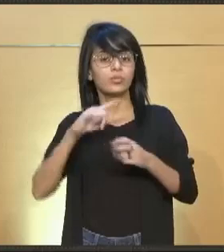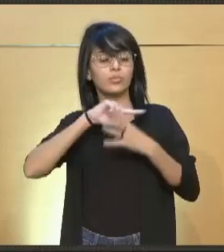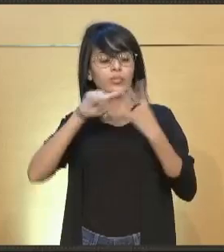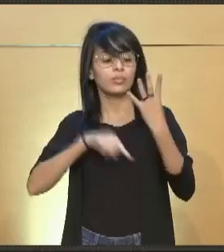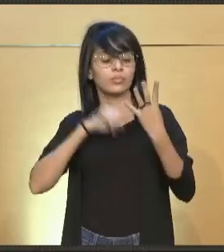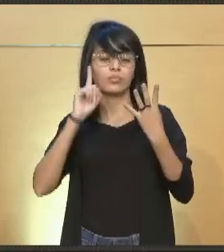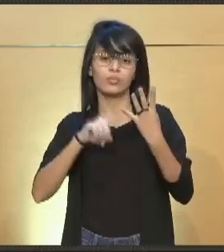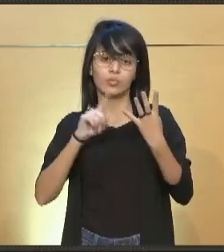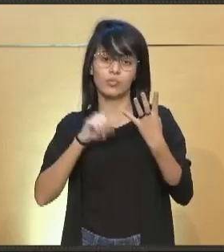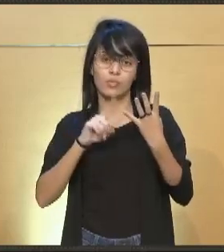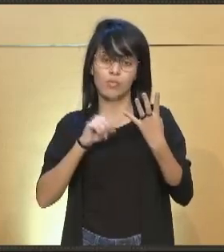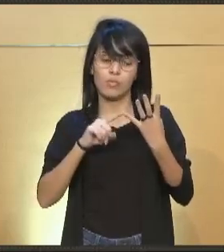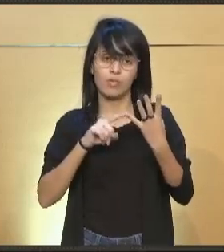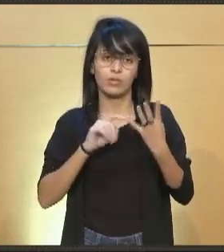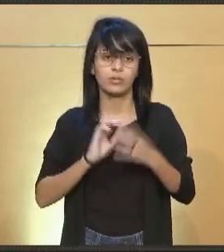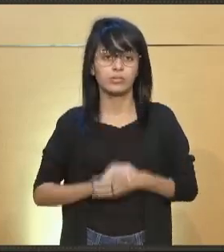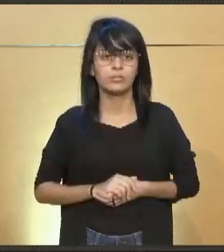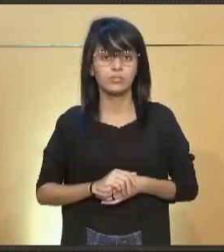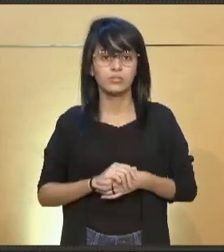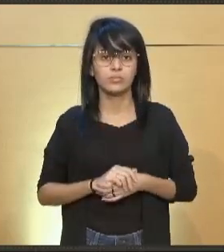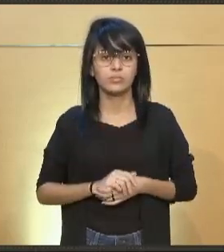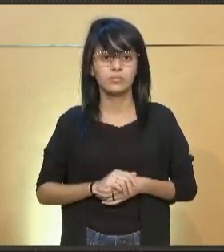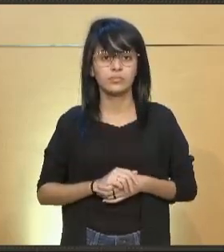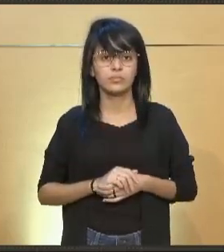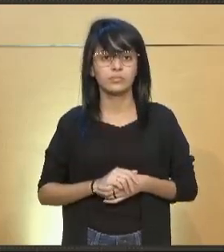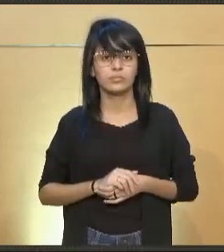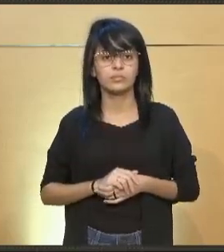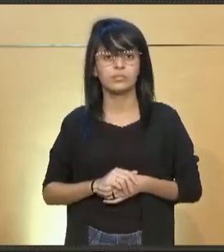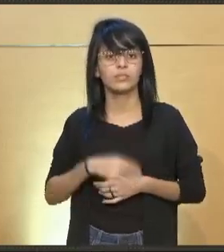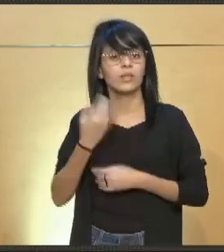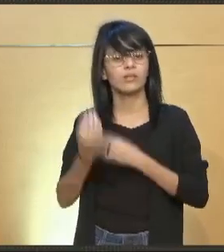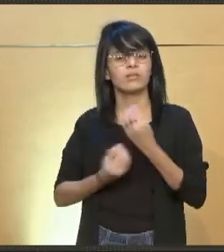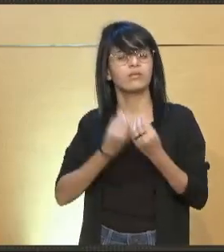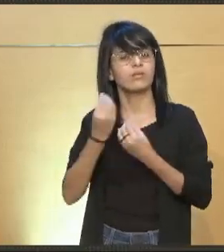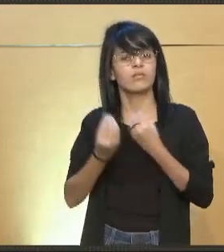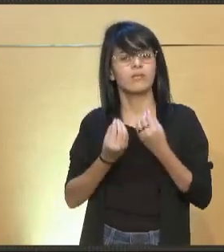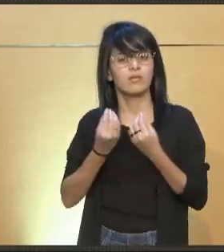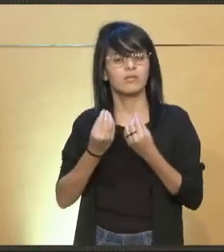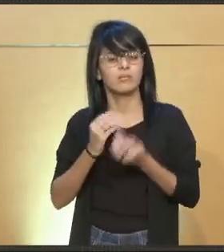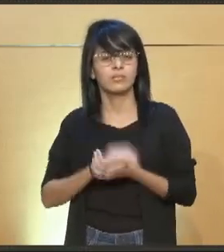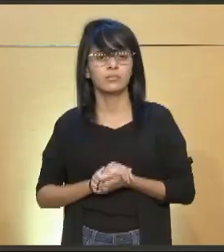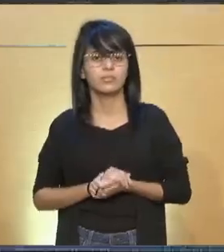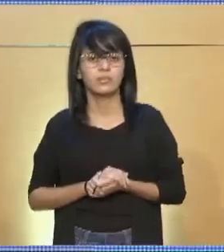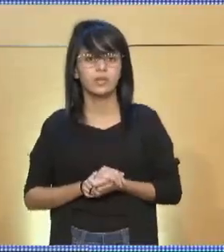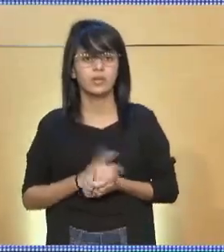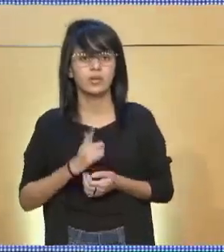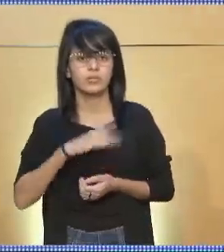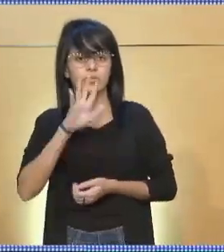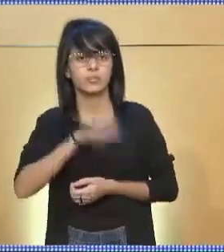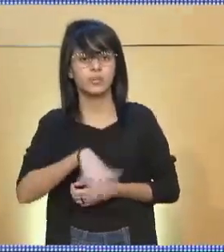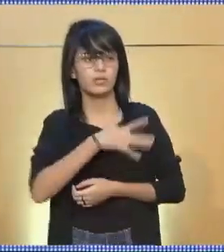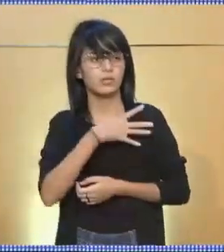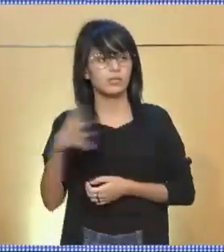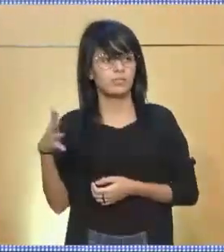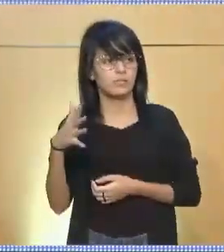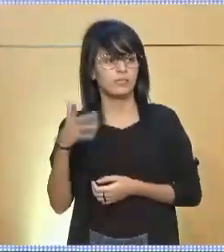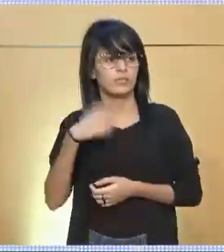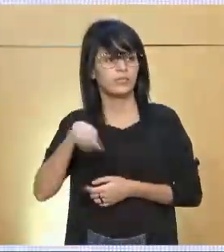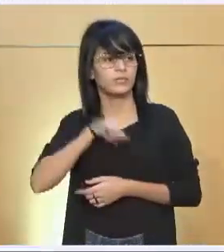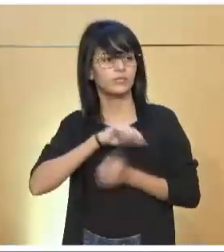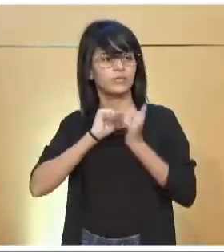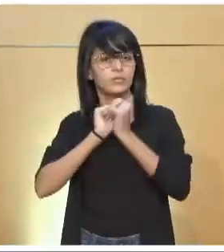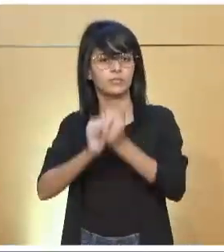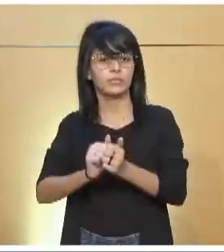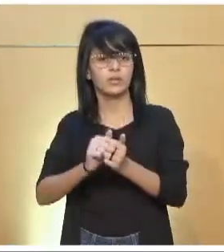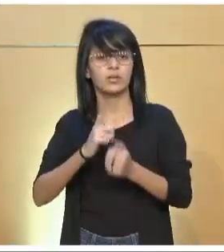tópico. Então, como funciona isso? Fiz uma tabela para que você possa acompanhar. Então,